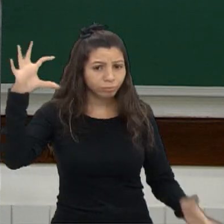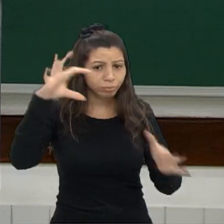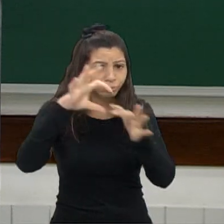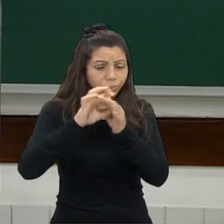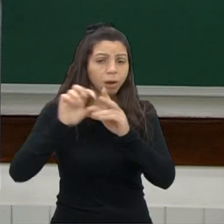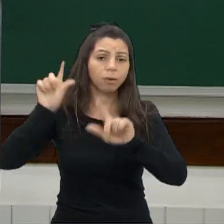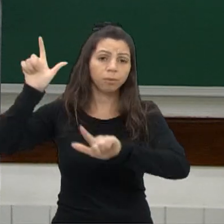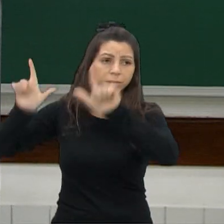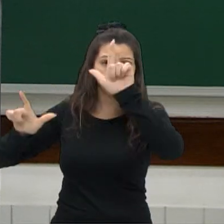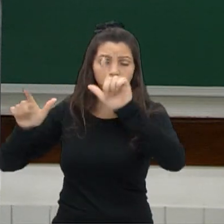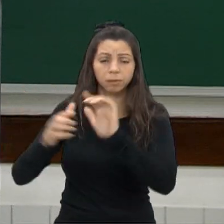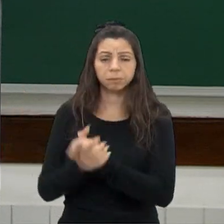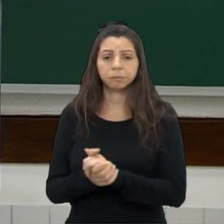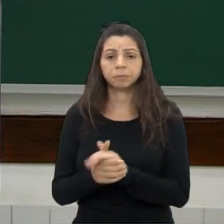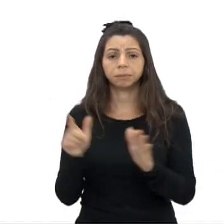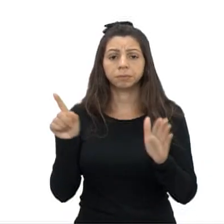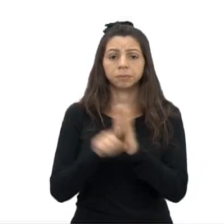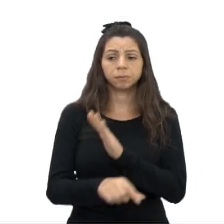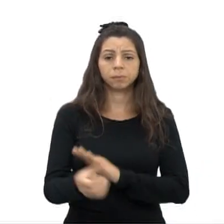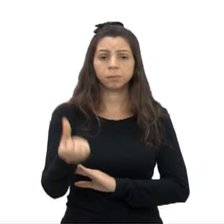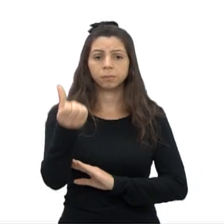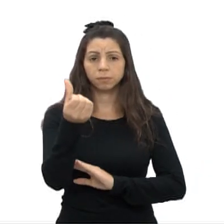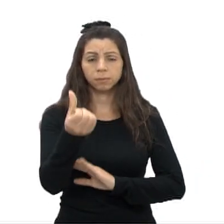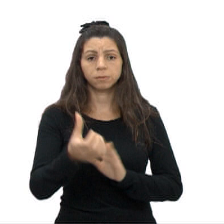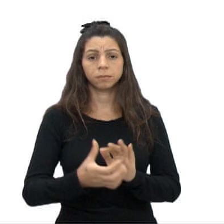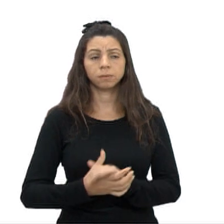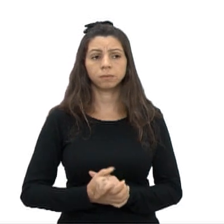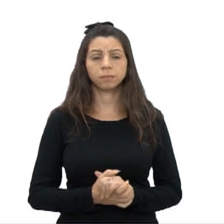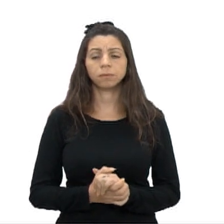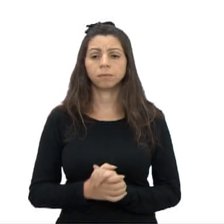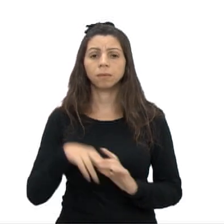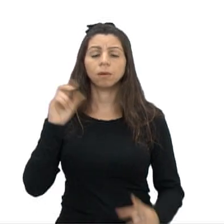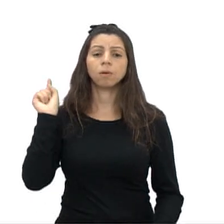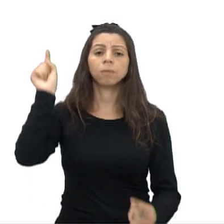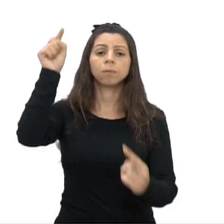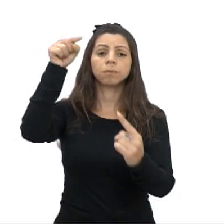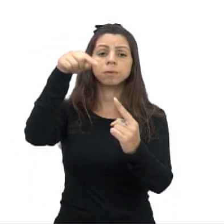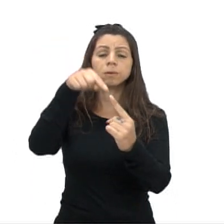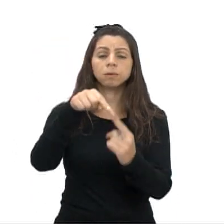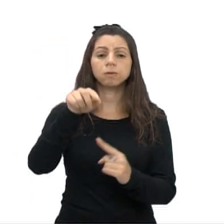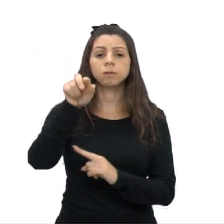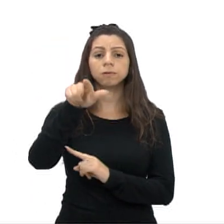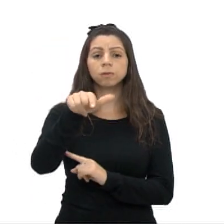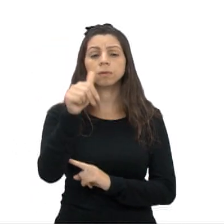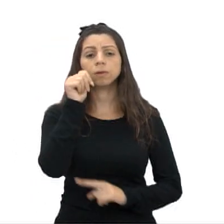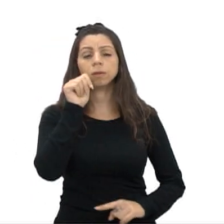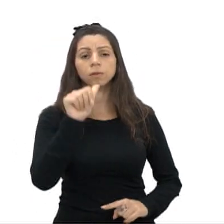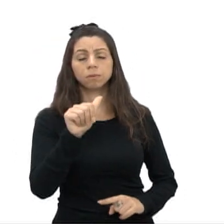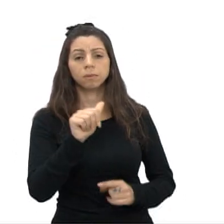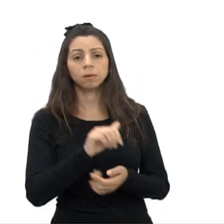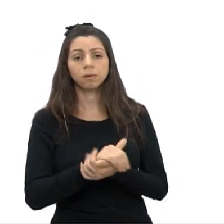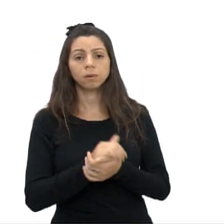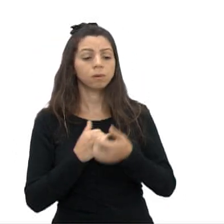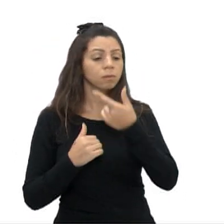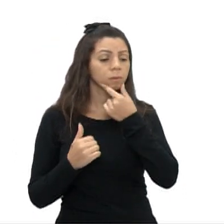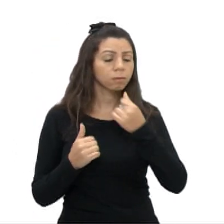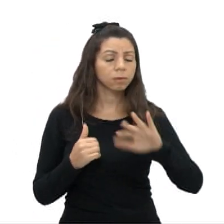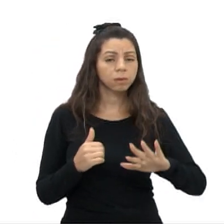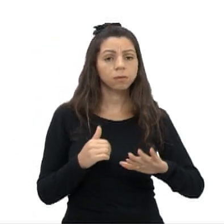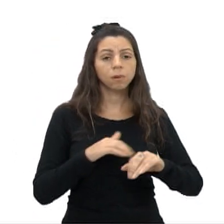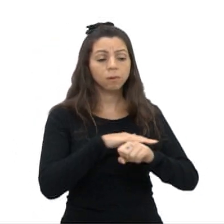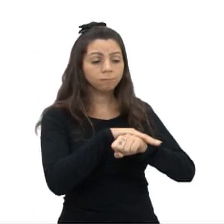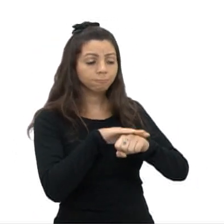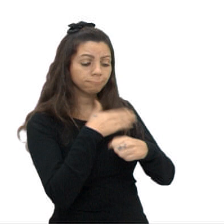Veja comigo a pergunta número 6. Qual é o objetivo da irmã de Tavinho ao conversar com